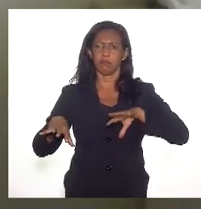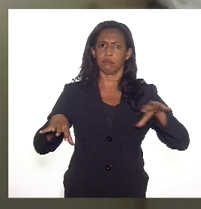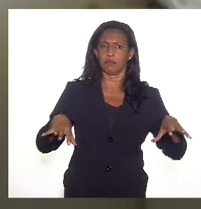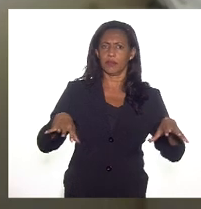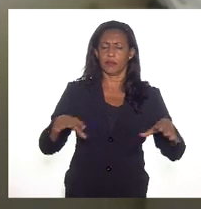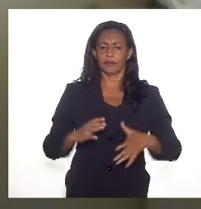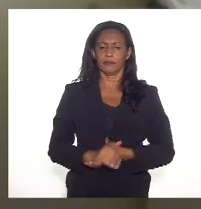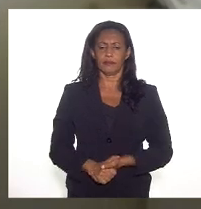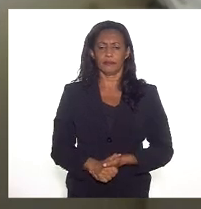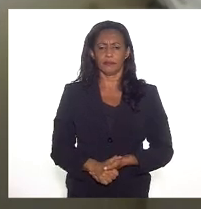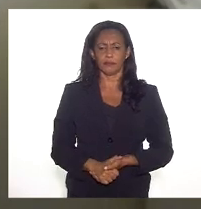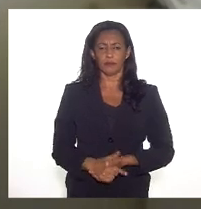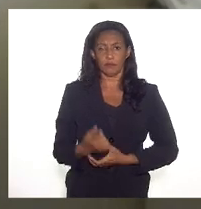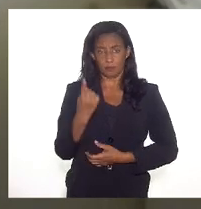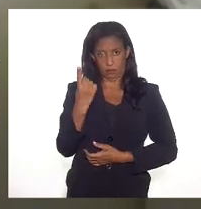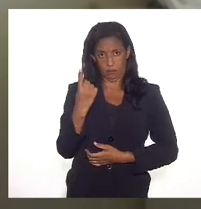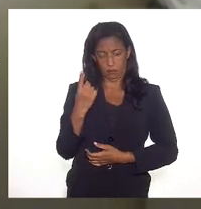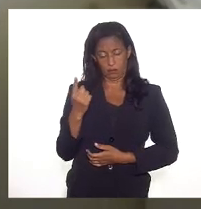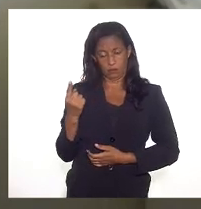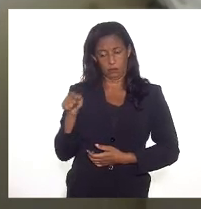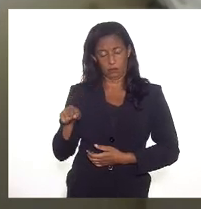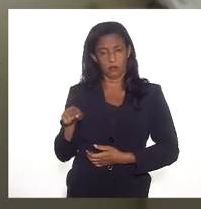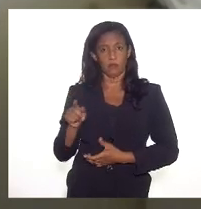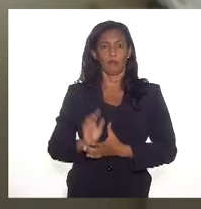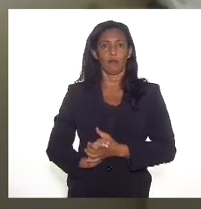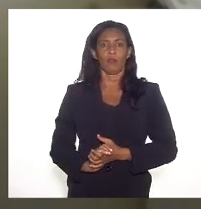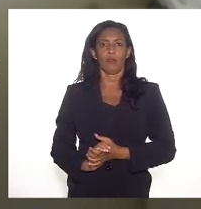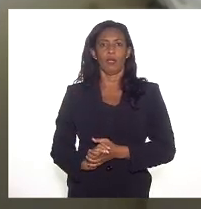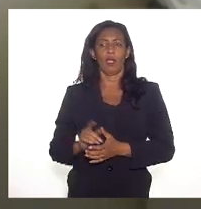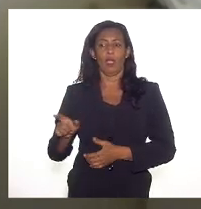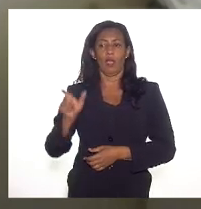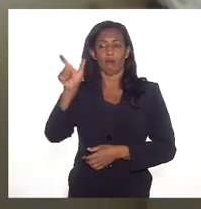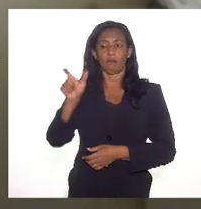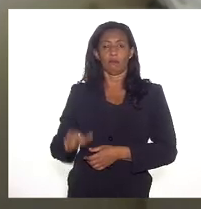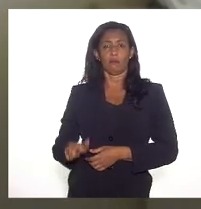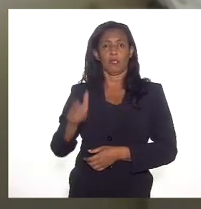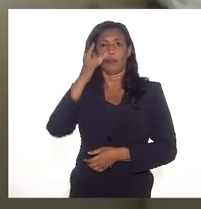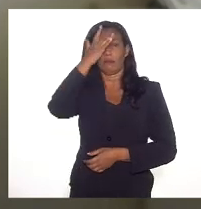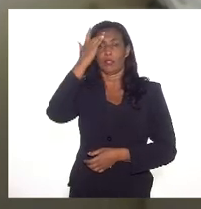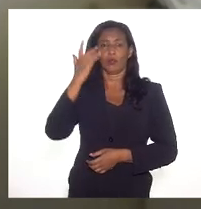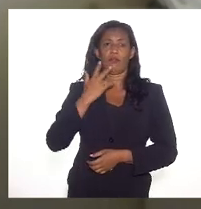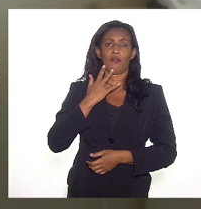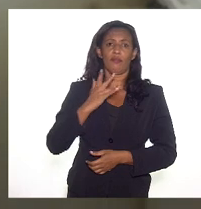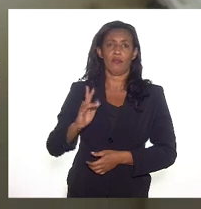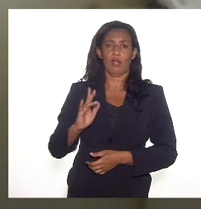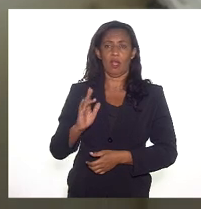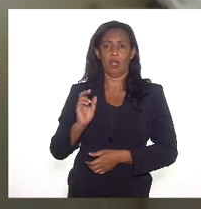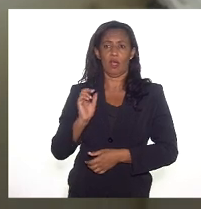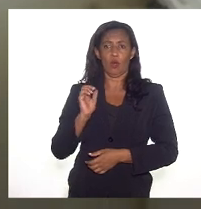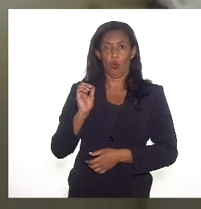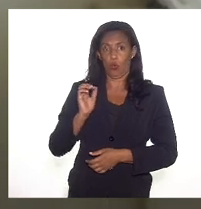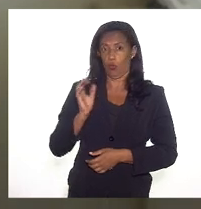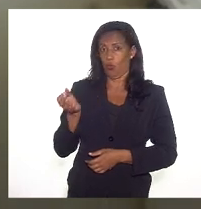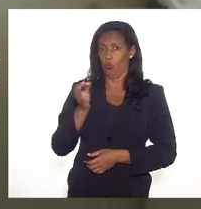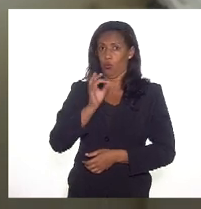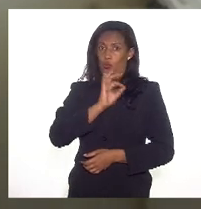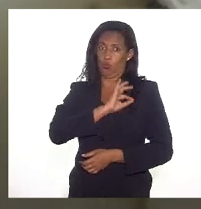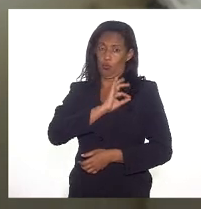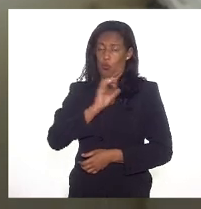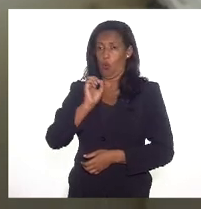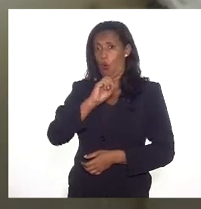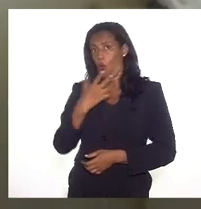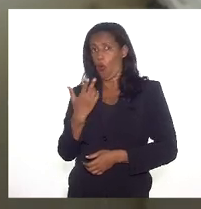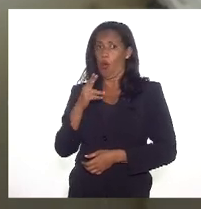coisas distintas. Uma coisa é o cidadão dizer, o agente de trânsito, que te